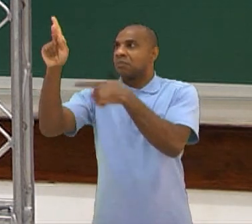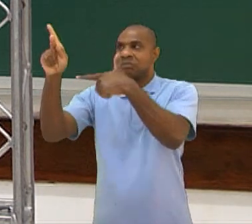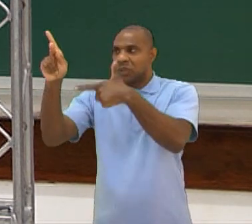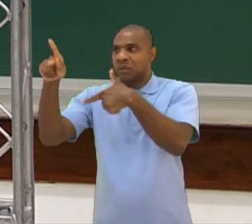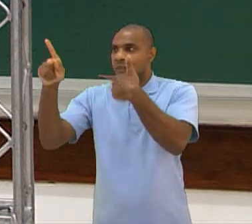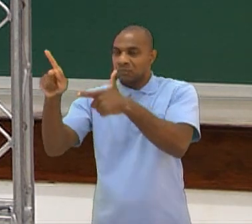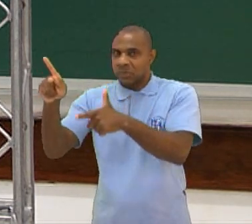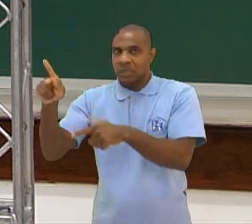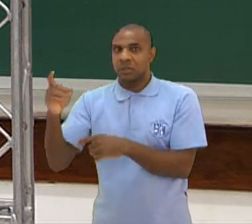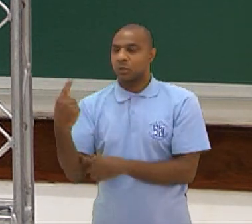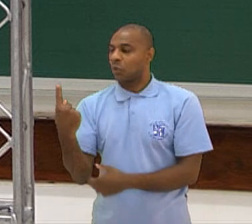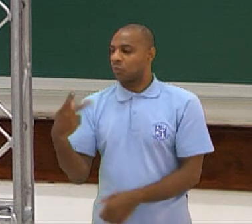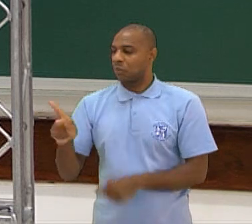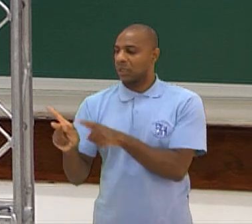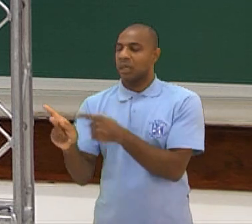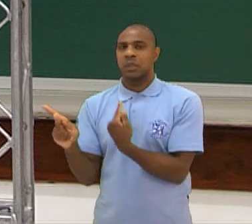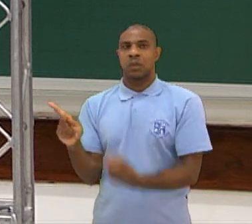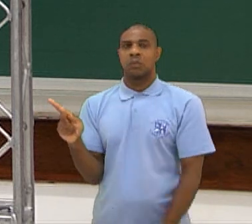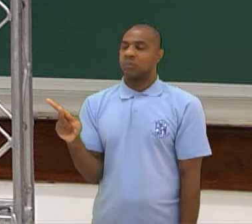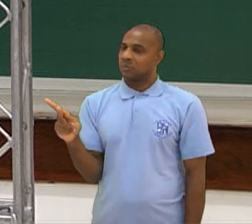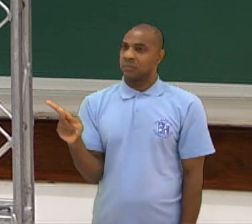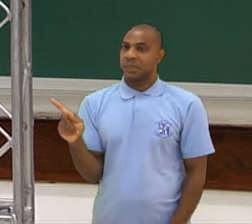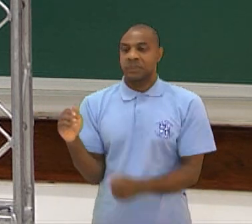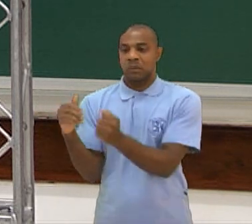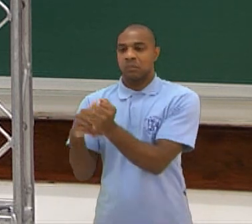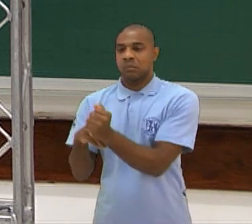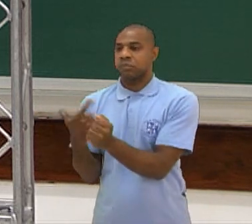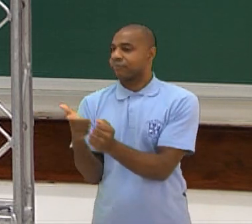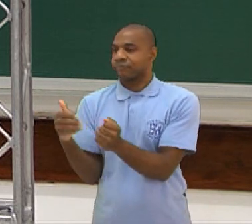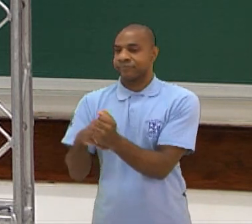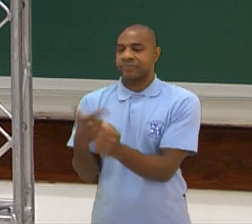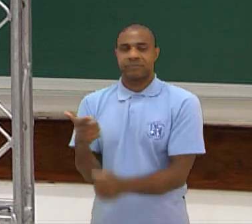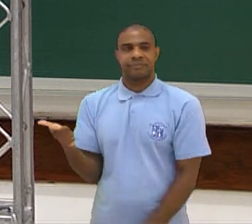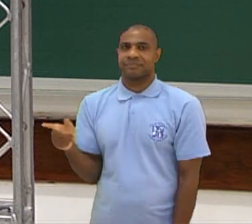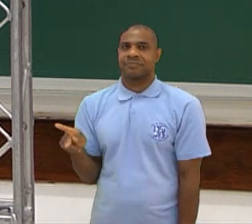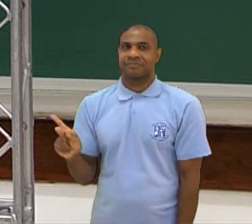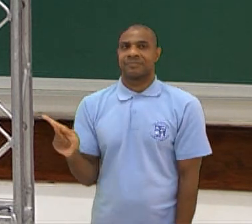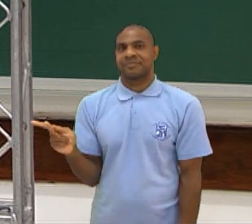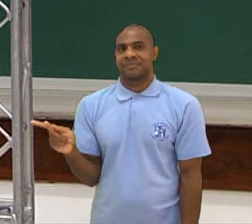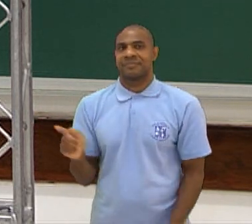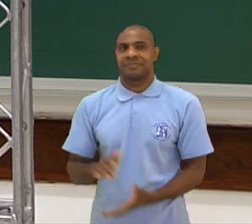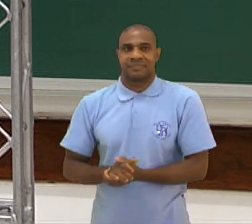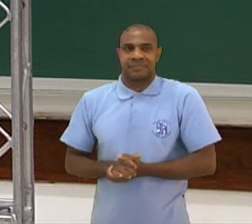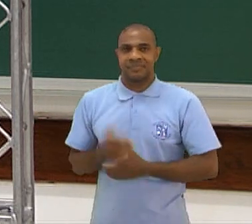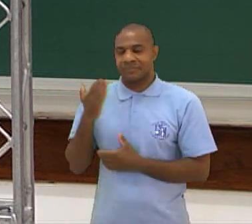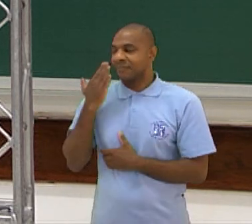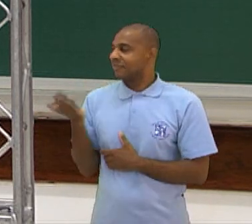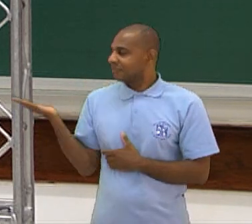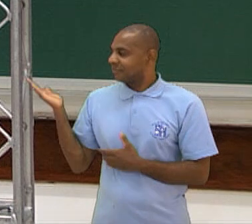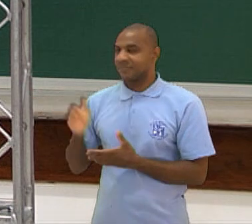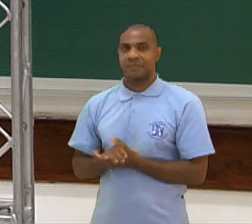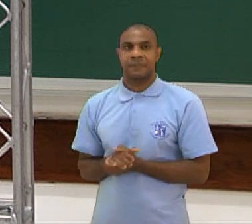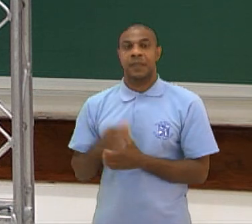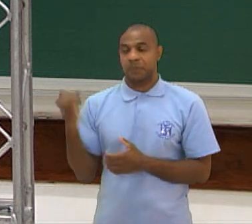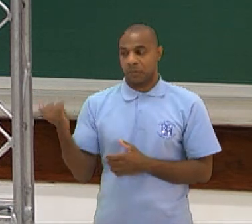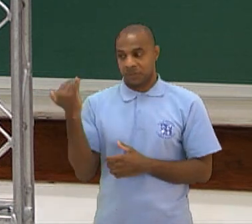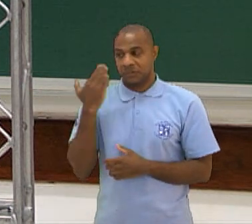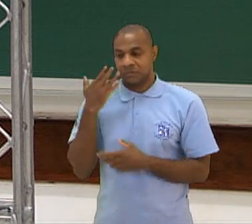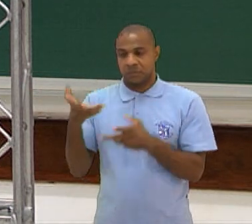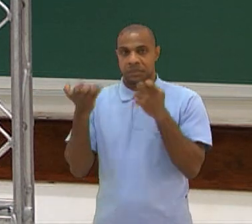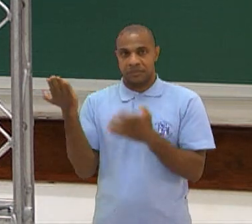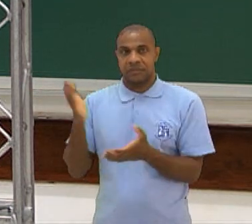escrever o coeficiente do x, você enxerga que é 0. Então a matriz incompleta fica mais